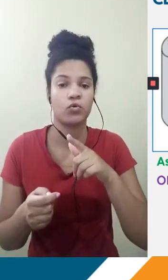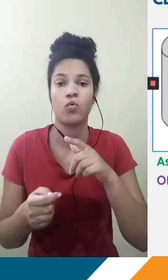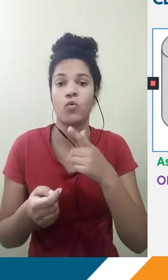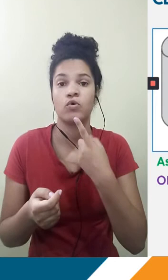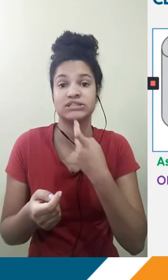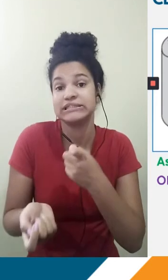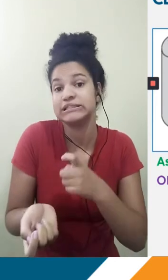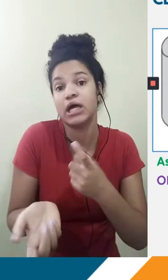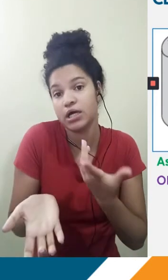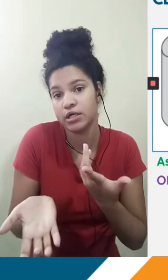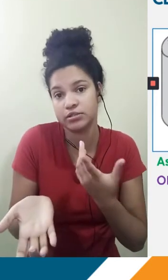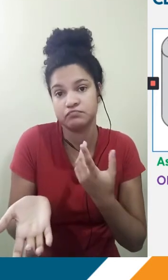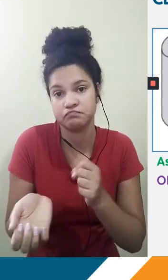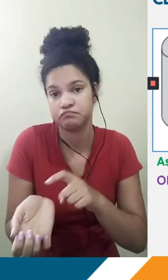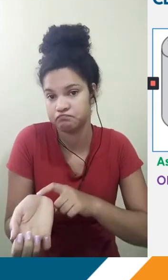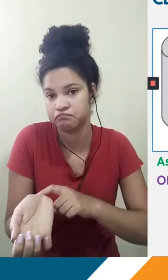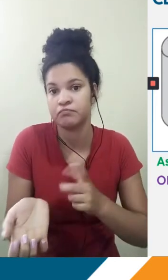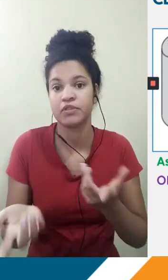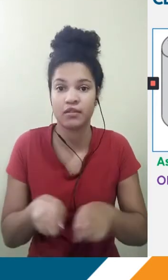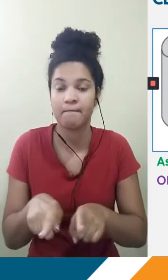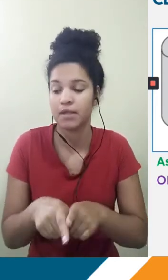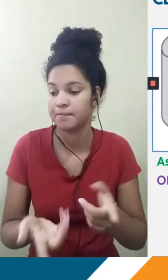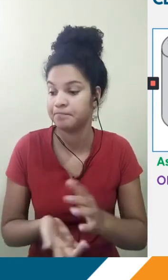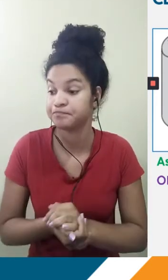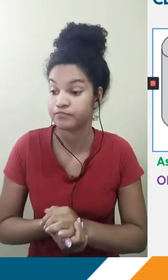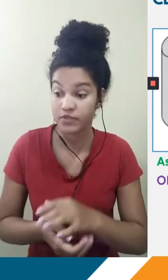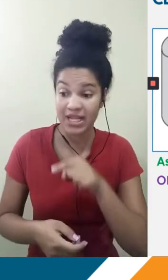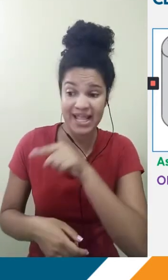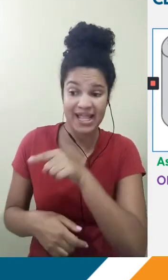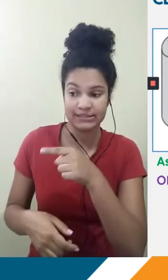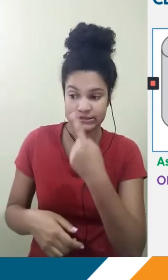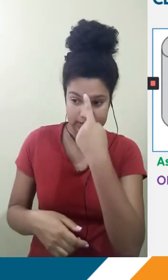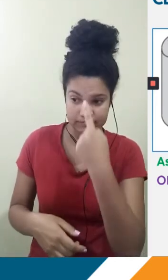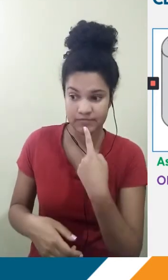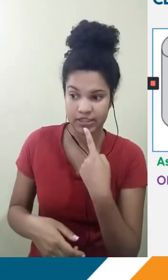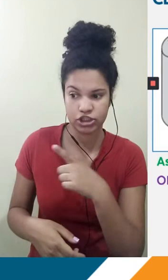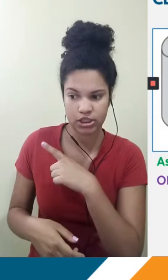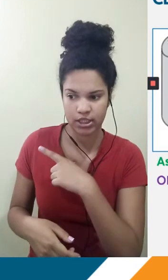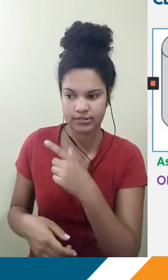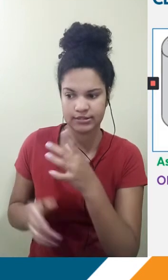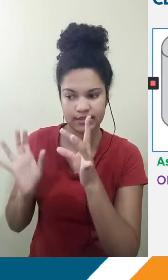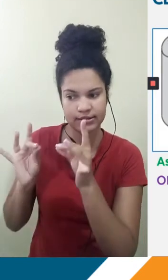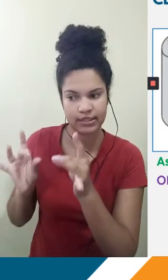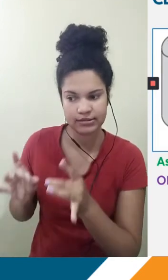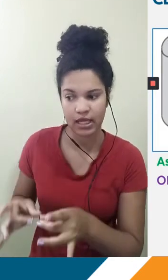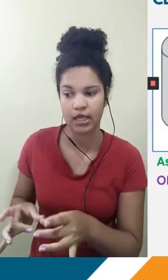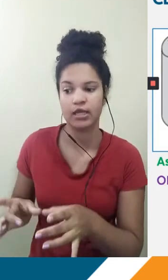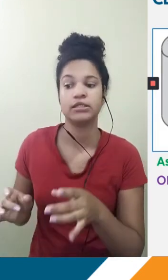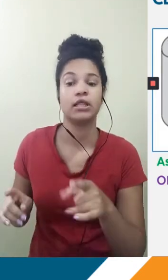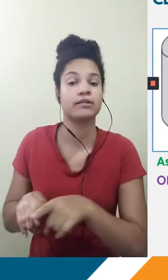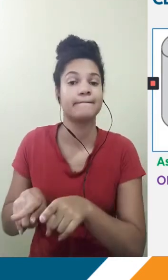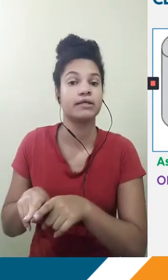imagens também é encontrada, vocês vão poder ter uma descrição mais detalhada dessa explicação no nosso módulo 2, em um